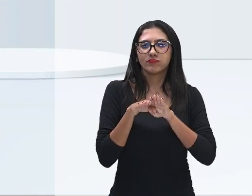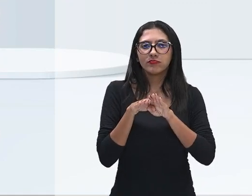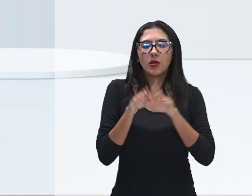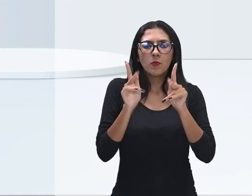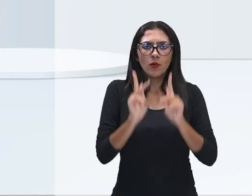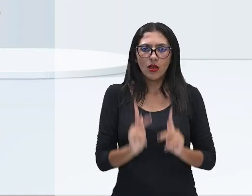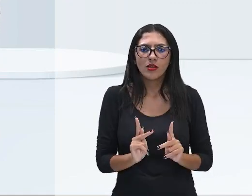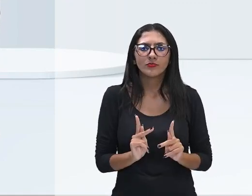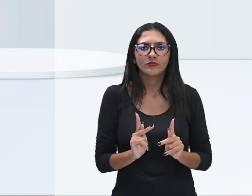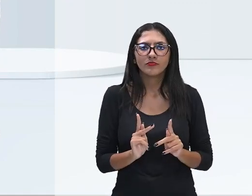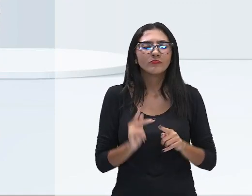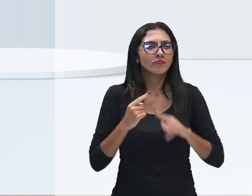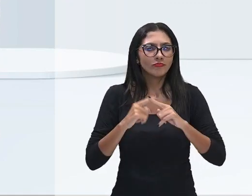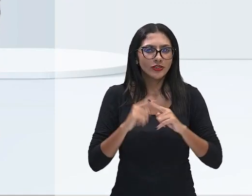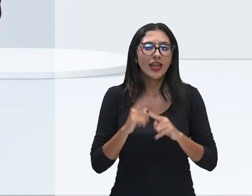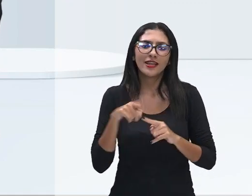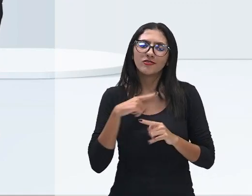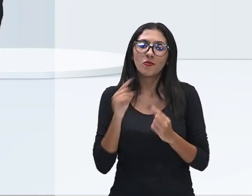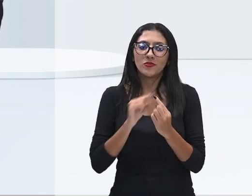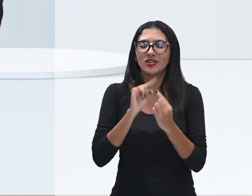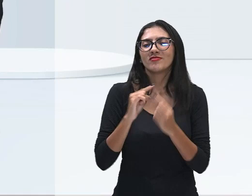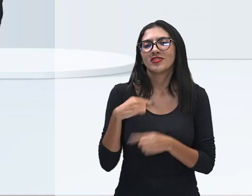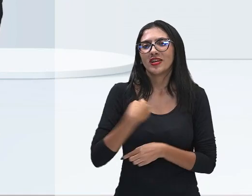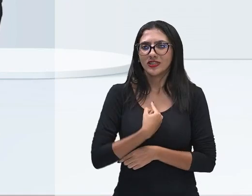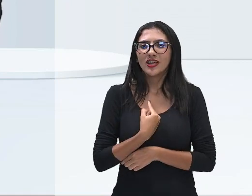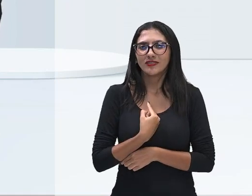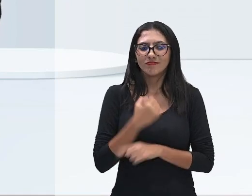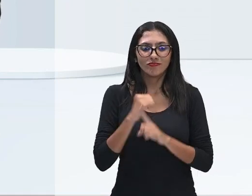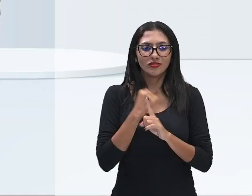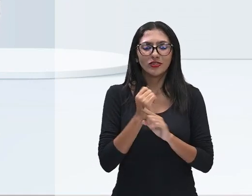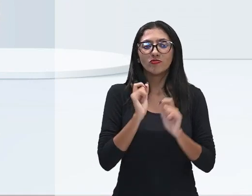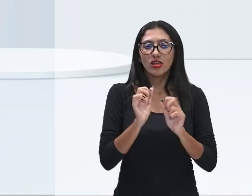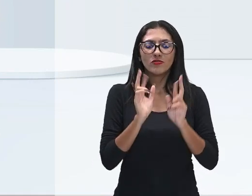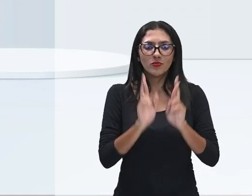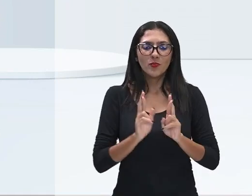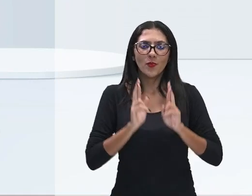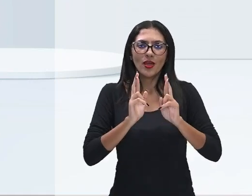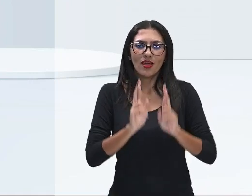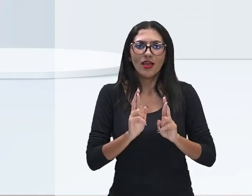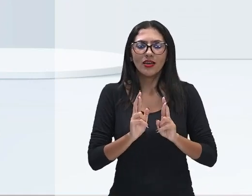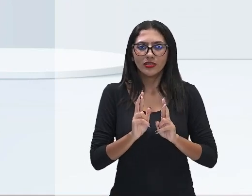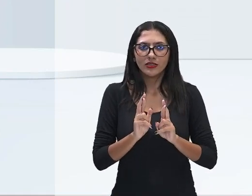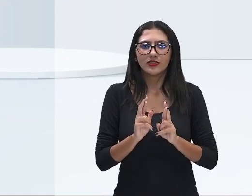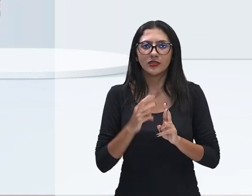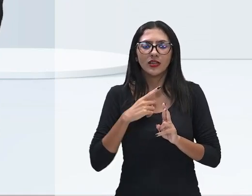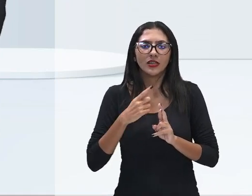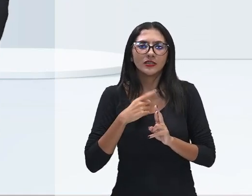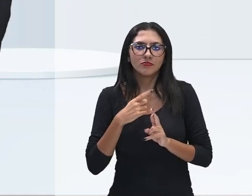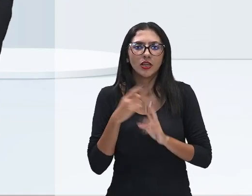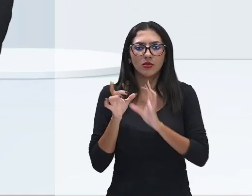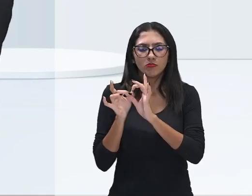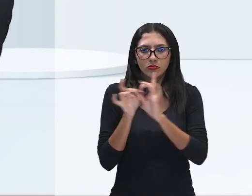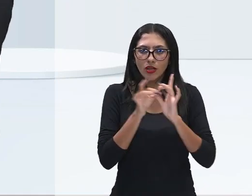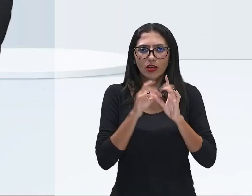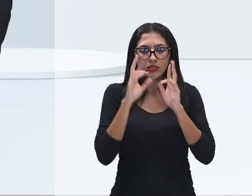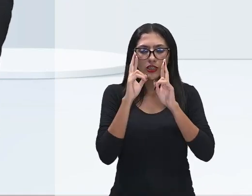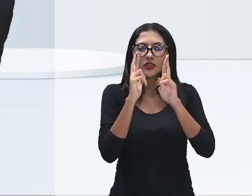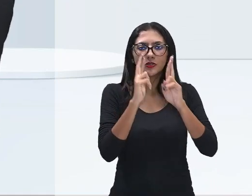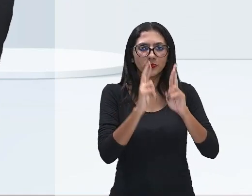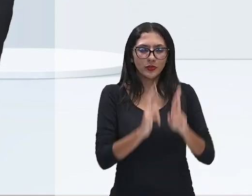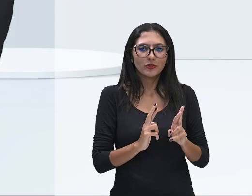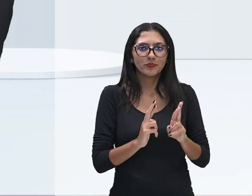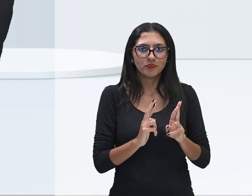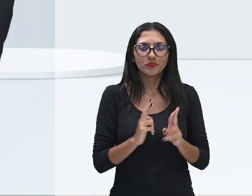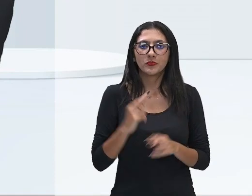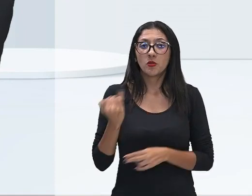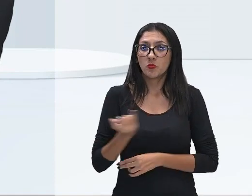no fundo, é isso que a gente quer, né? Uma sociedade mais justa e harmoniosa. Olha só, turma, é importante a gente